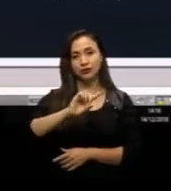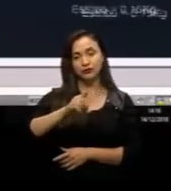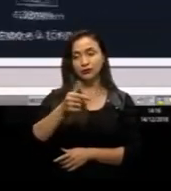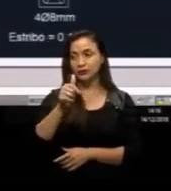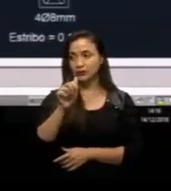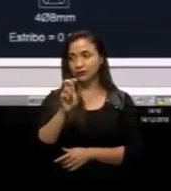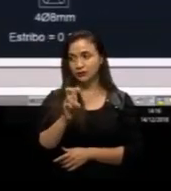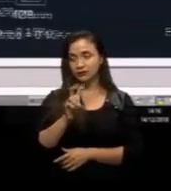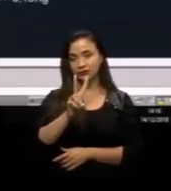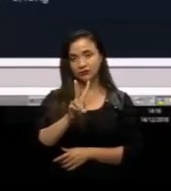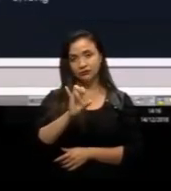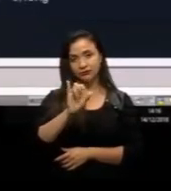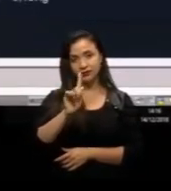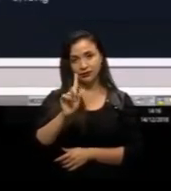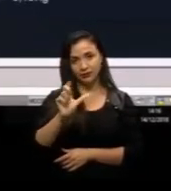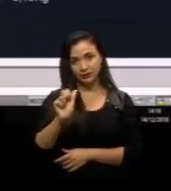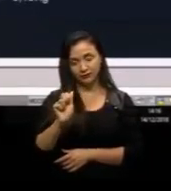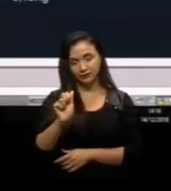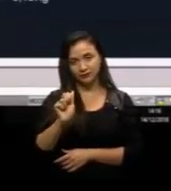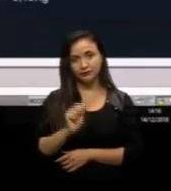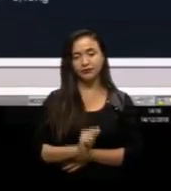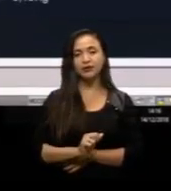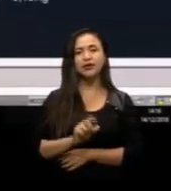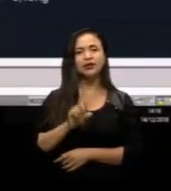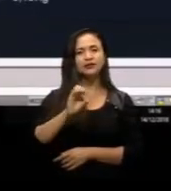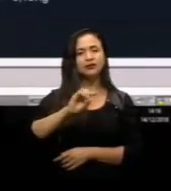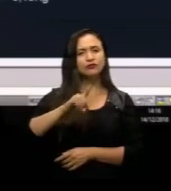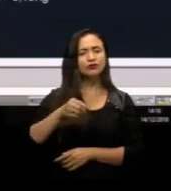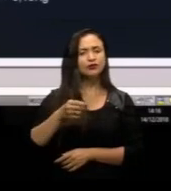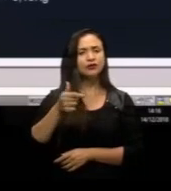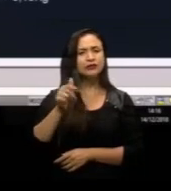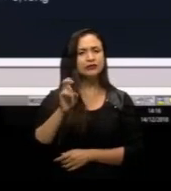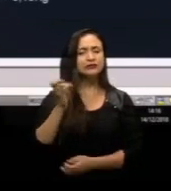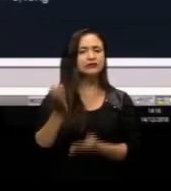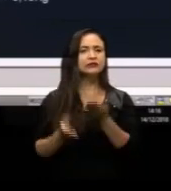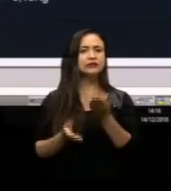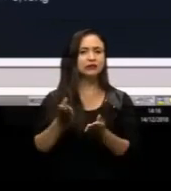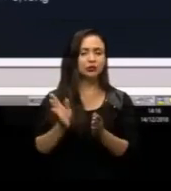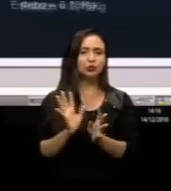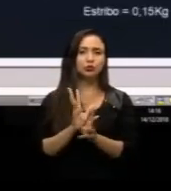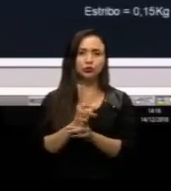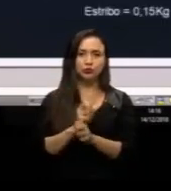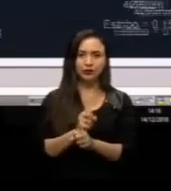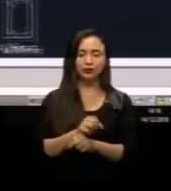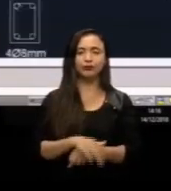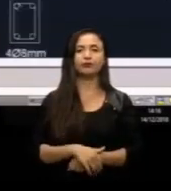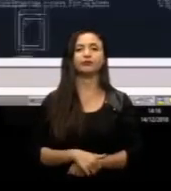por viga. Opa, 0,15 quilos no total, tá?